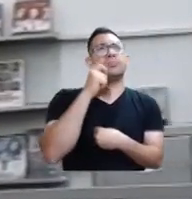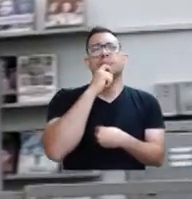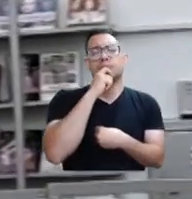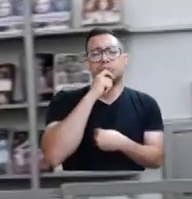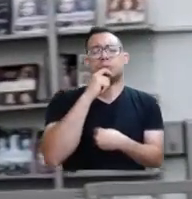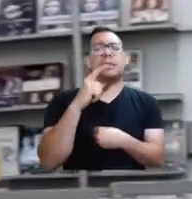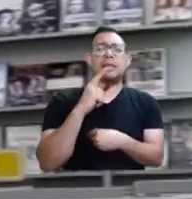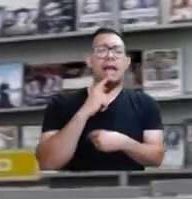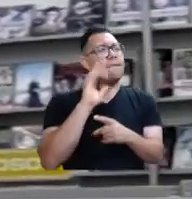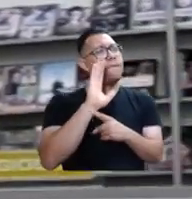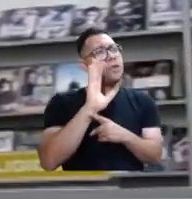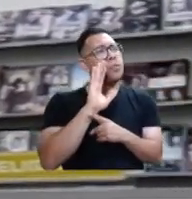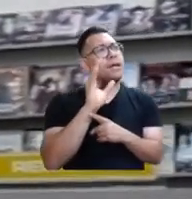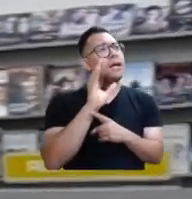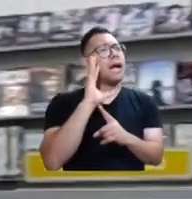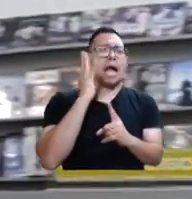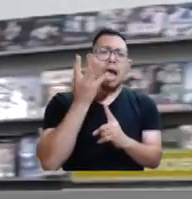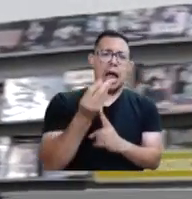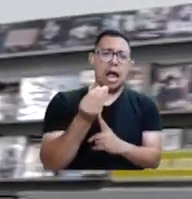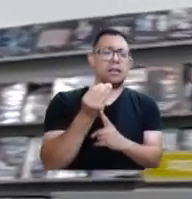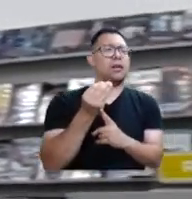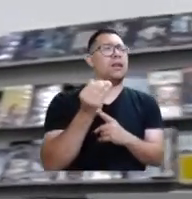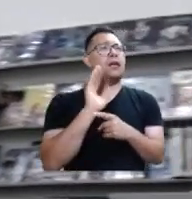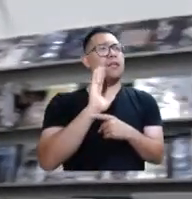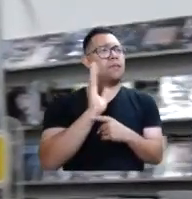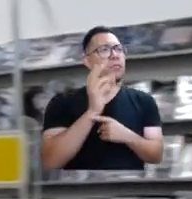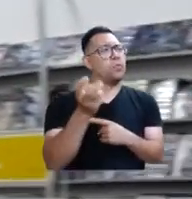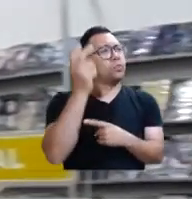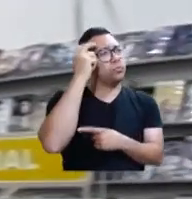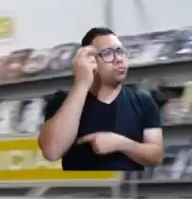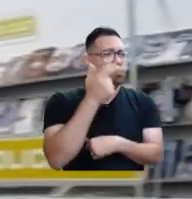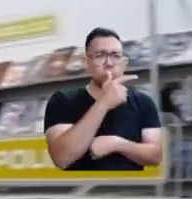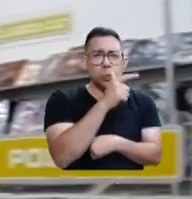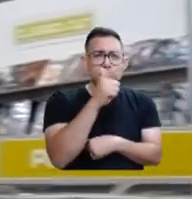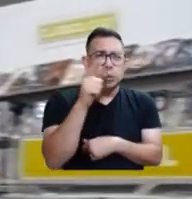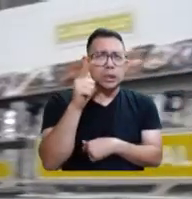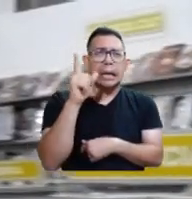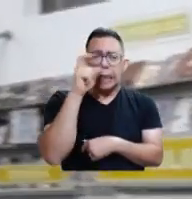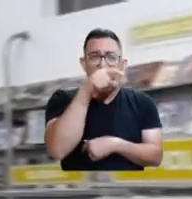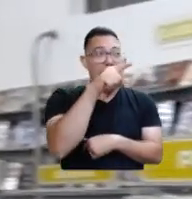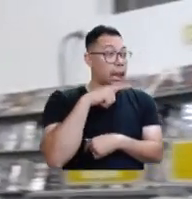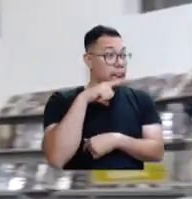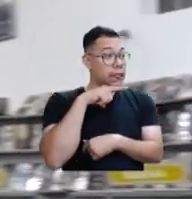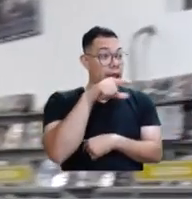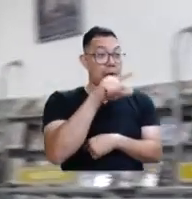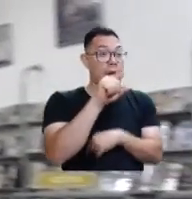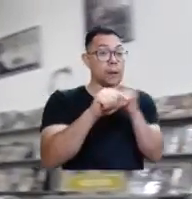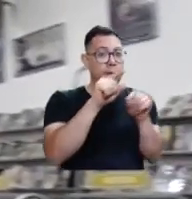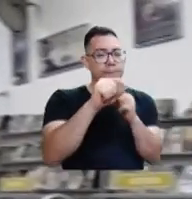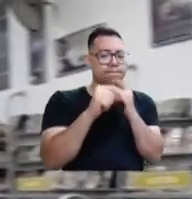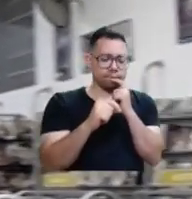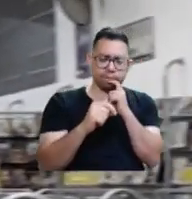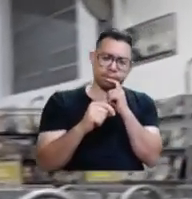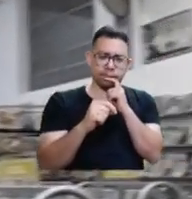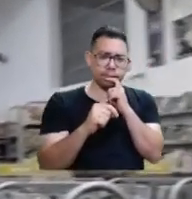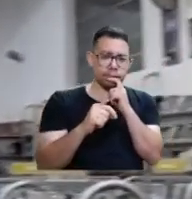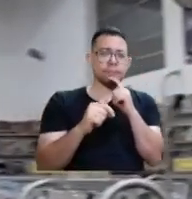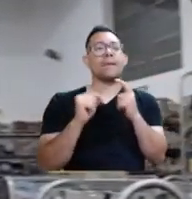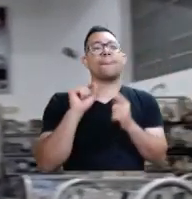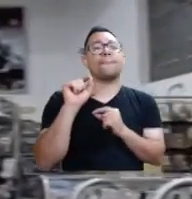seu acervo filmes de arte, filmes que você não encontra no circuito comercial. Num primeiro